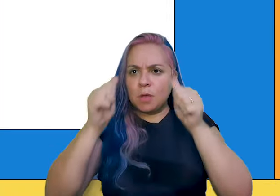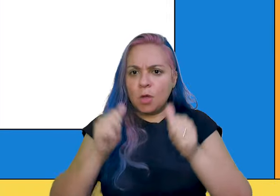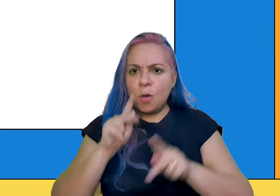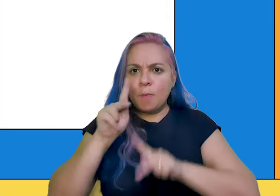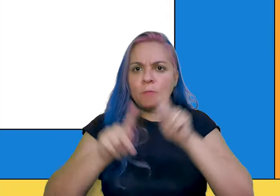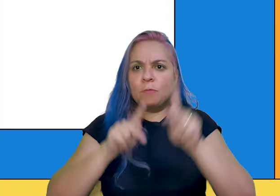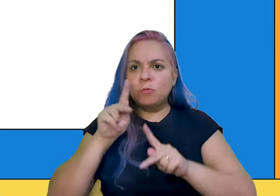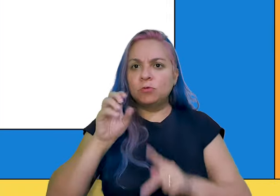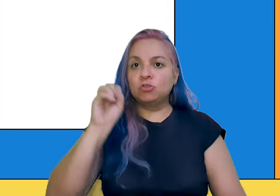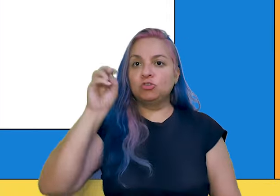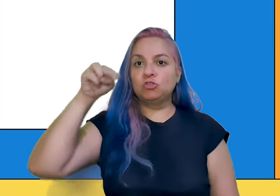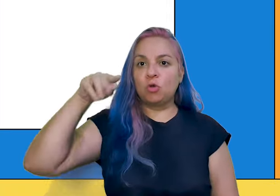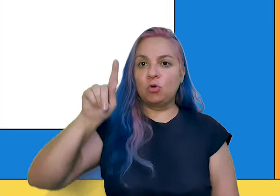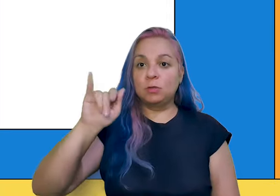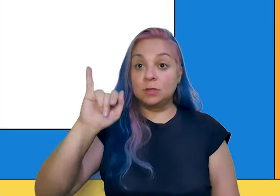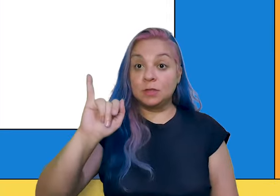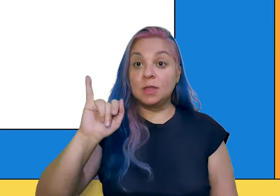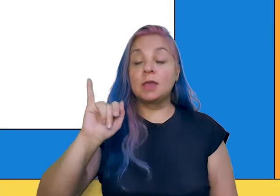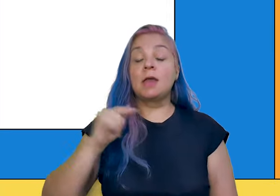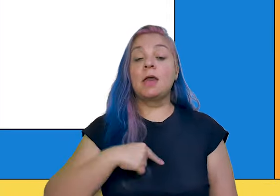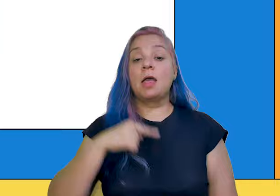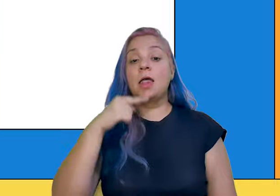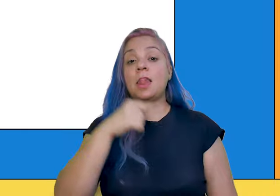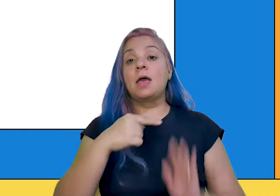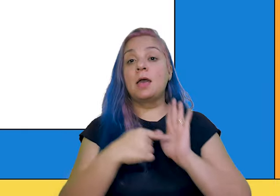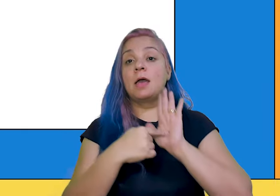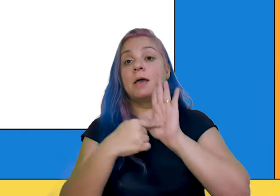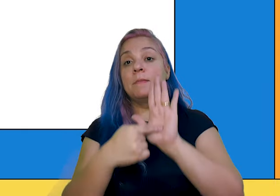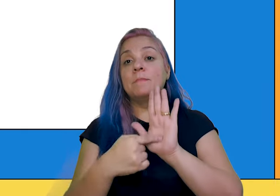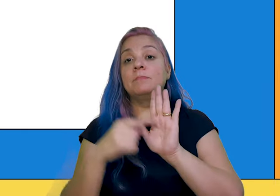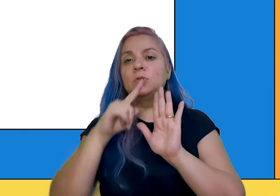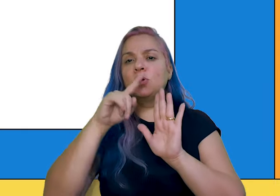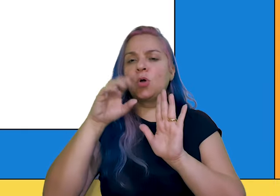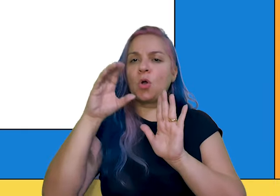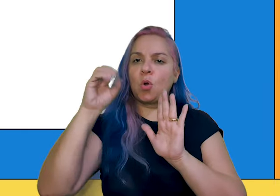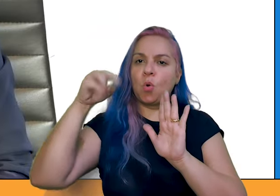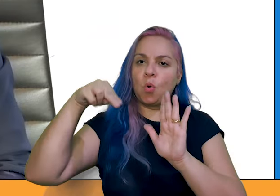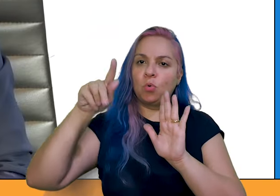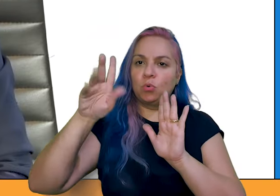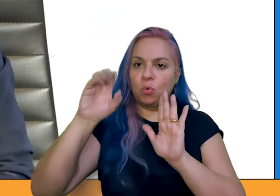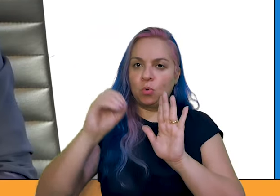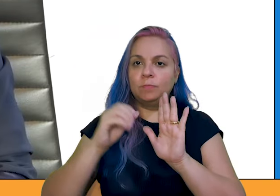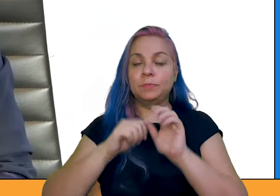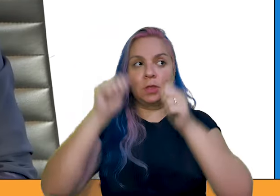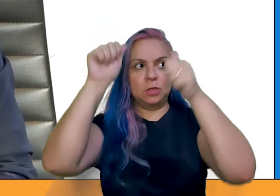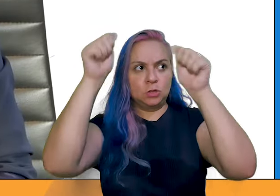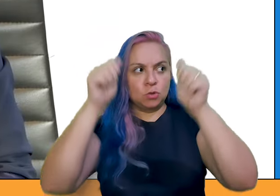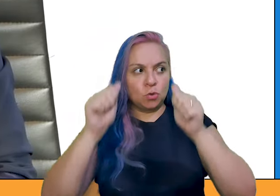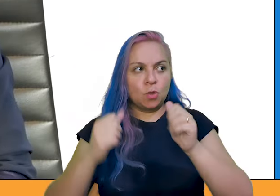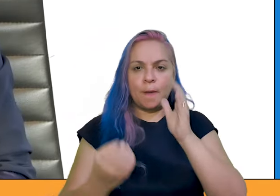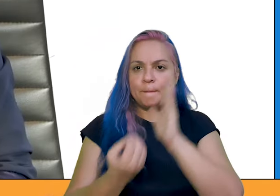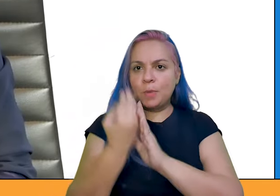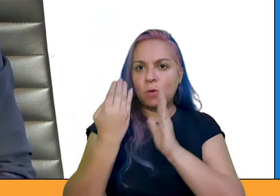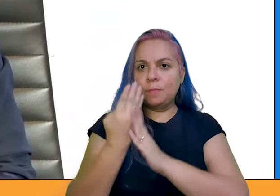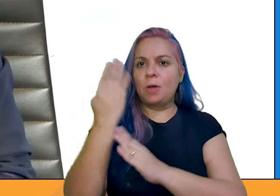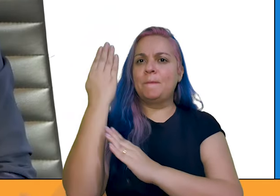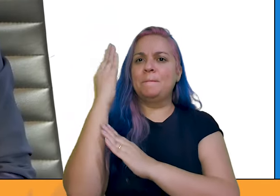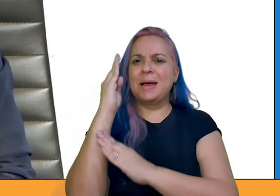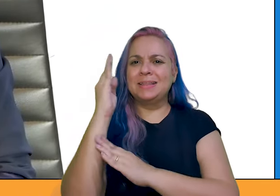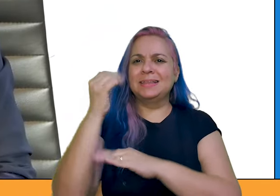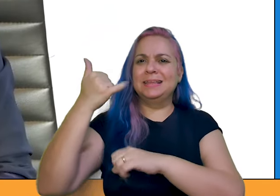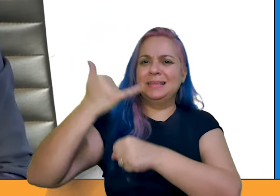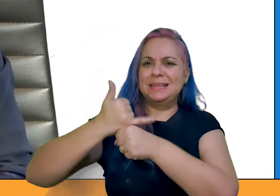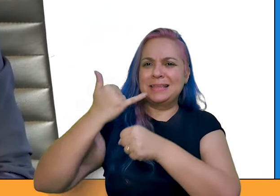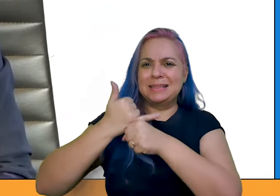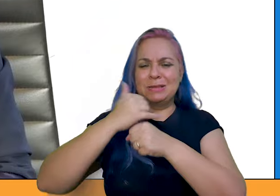corpo do povo humano. Songhi, ou povo Song. Ela é oriunda da República Democrática do Congo. É uma estatueta produzida. Encontramos